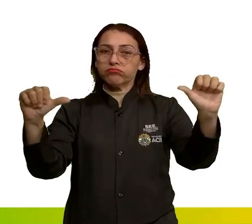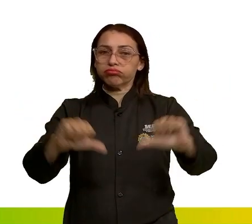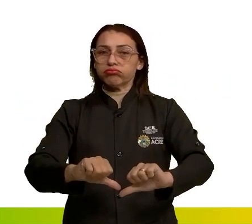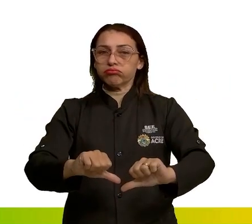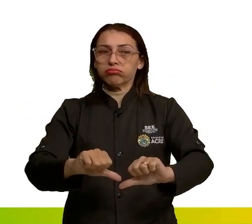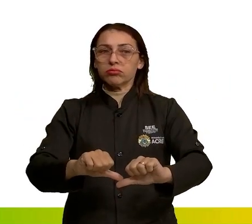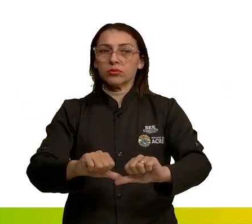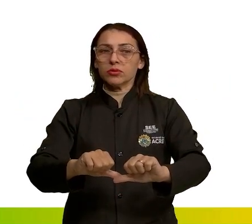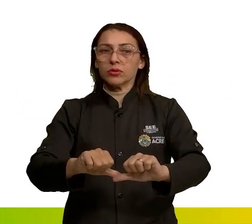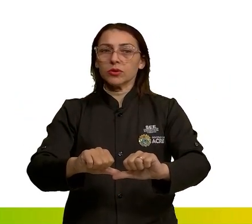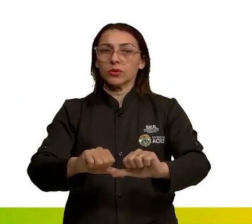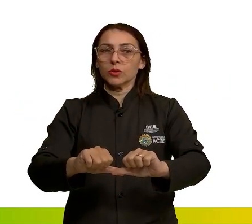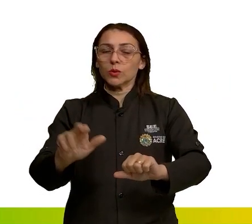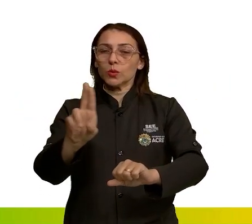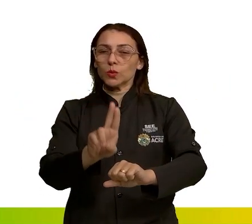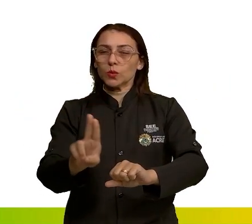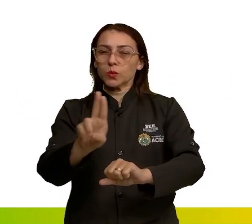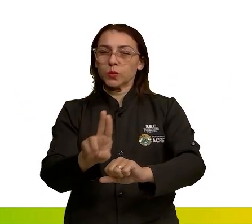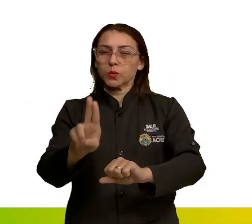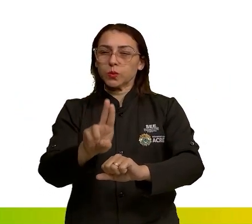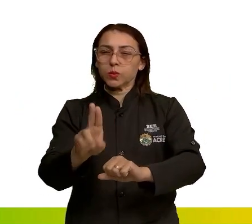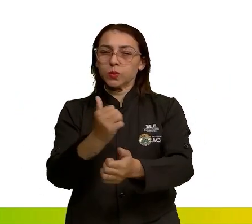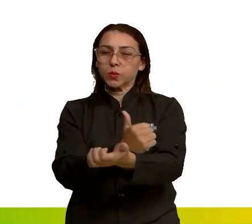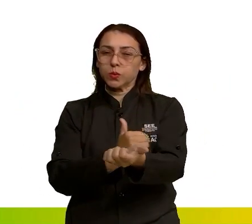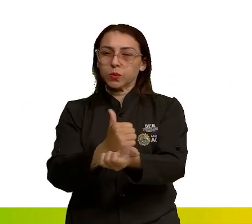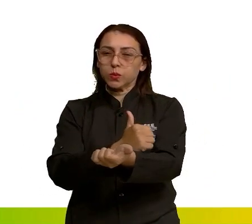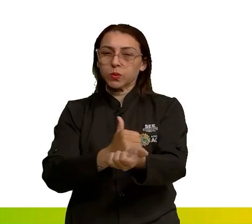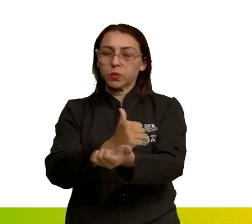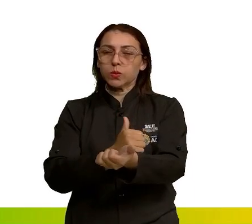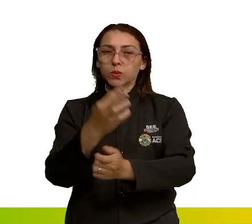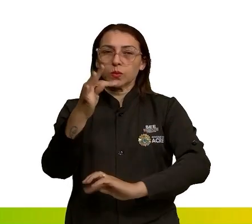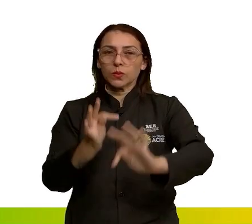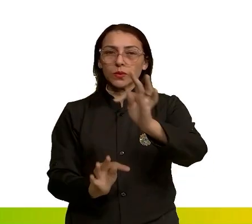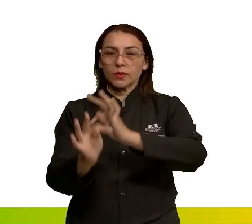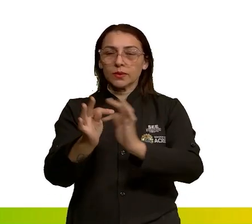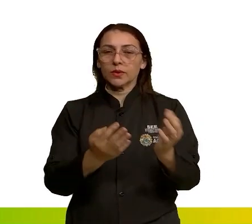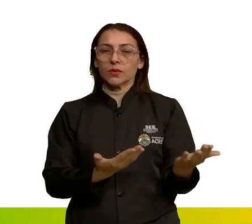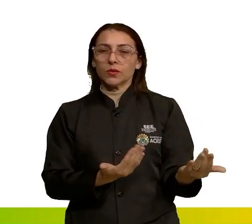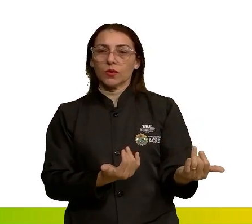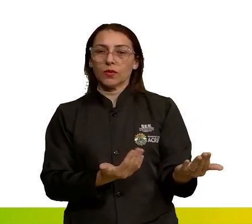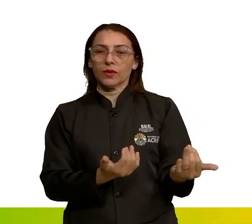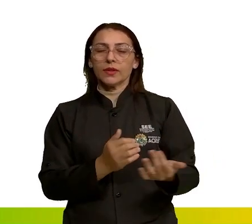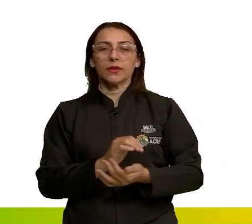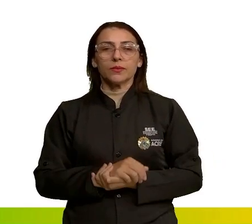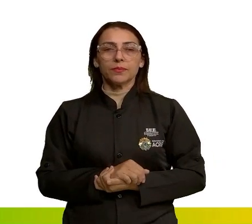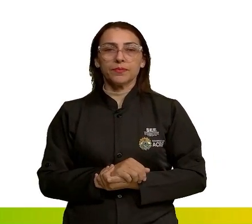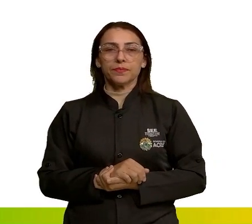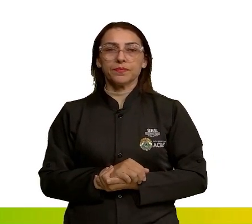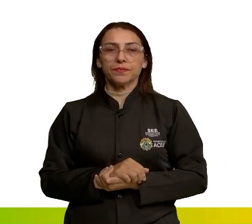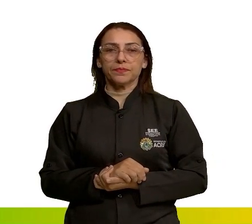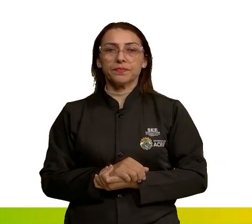negativo do uso excessivo da tecnologia entre os jovens?